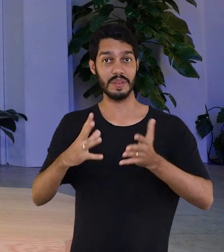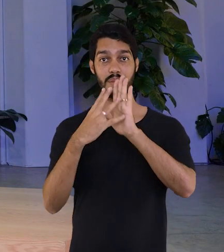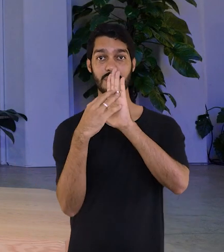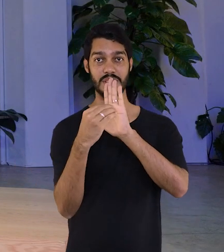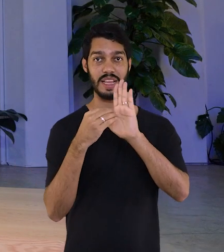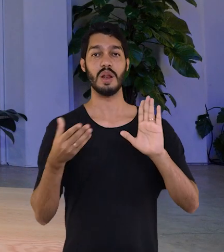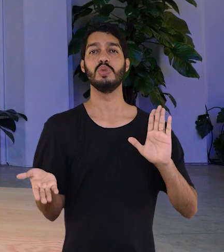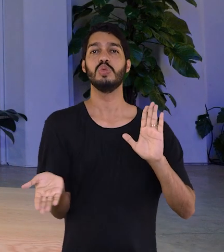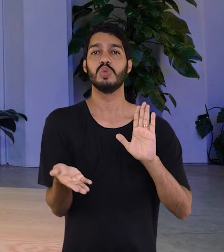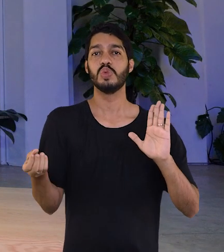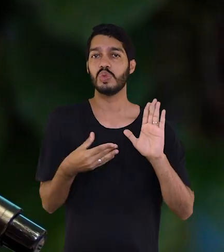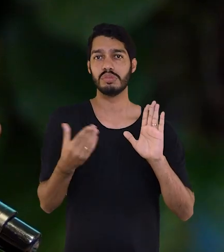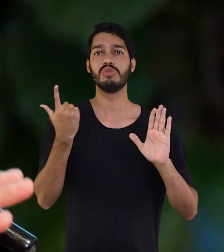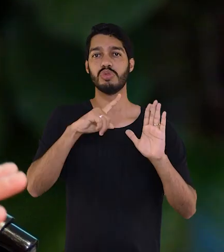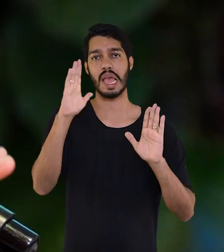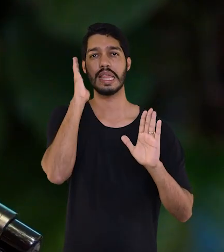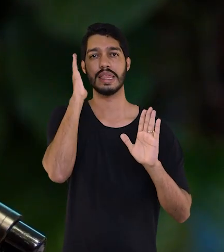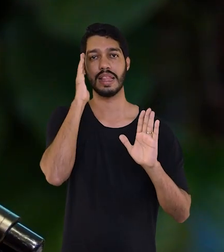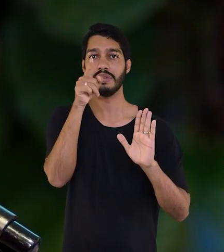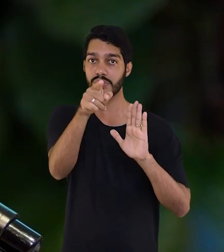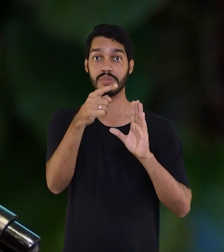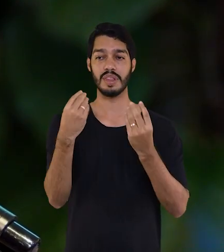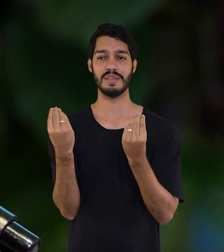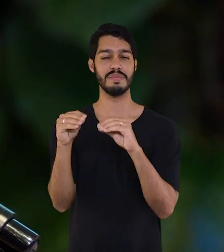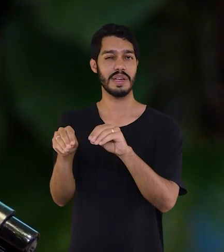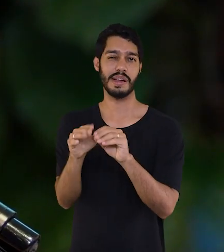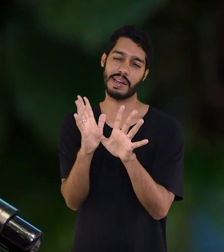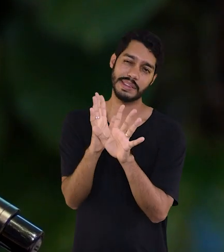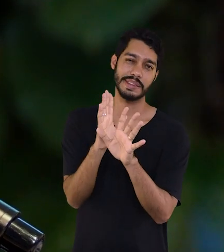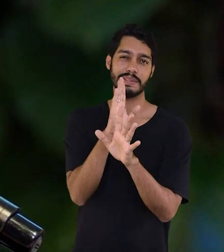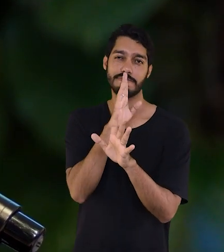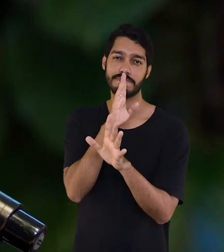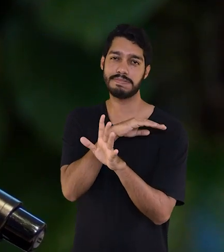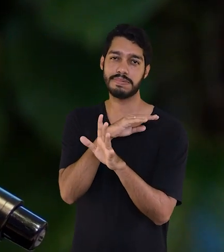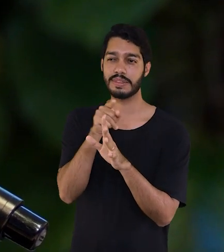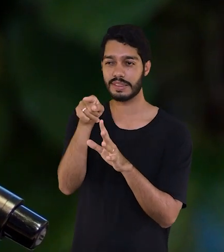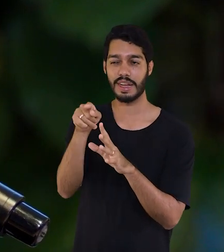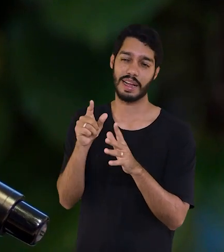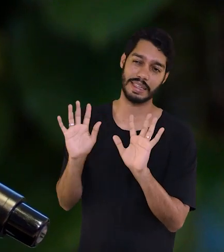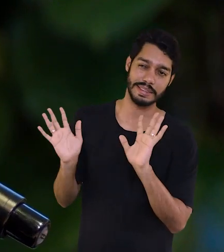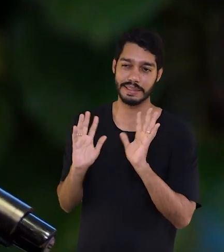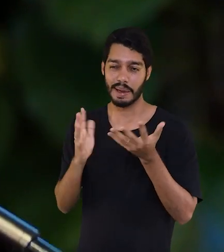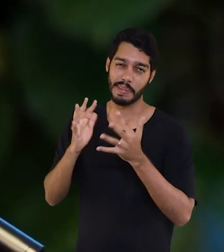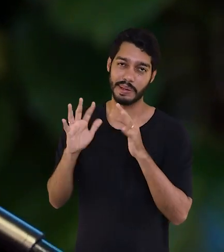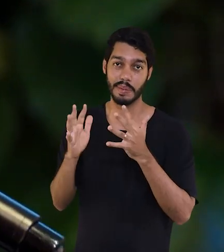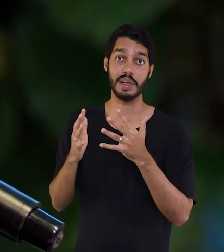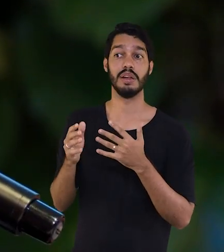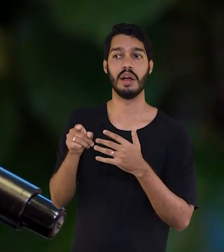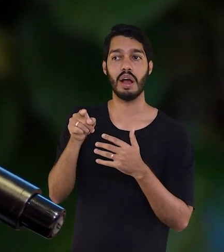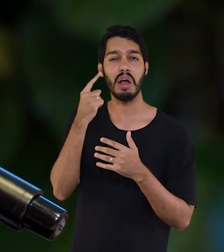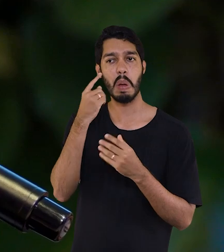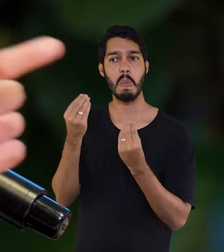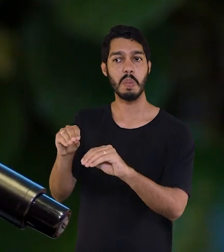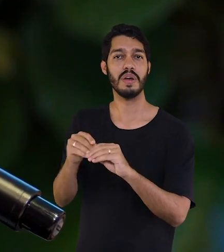agora, atualmente, né, o modelo mais atual do GPT, ele consegue até entender. Você pode dar um contexto meia boca para ele. Ele